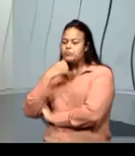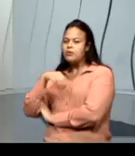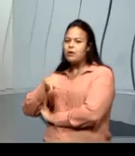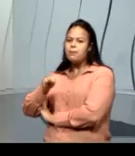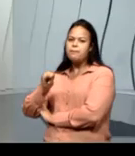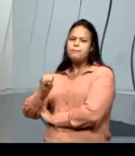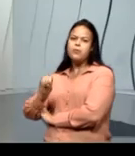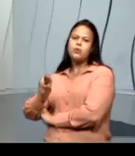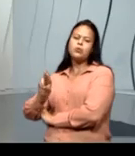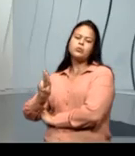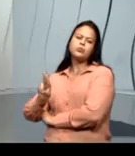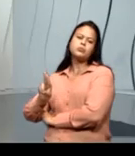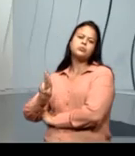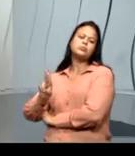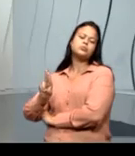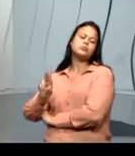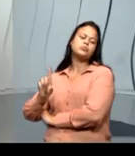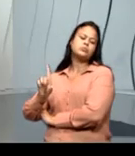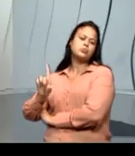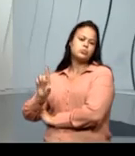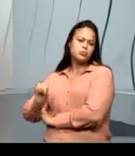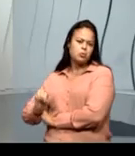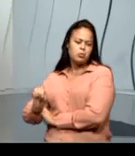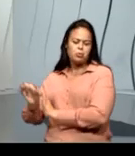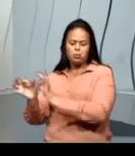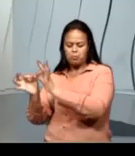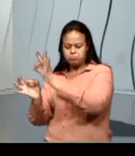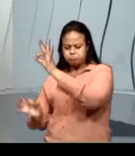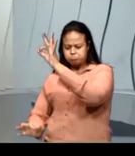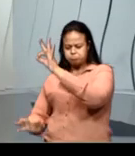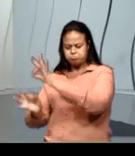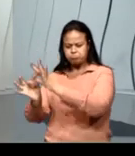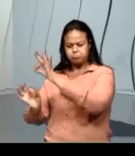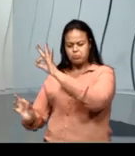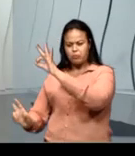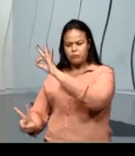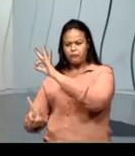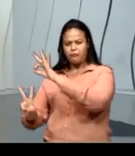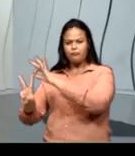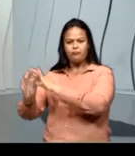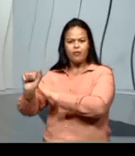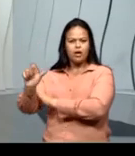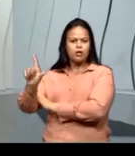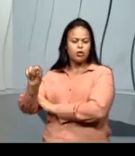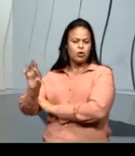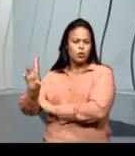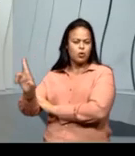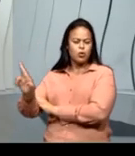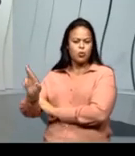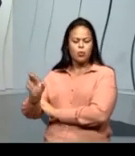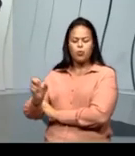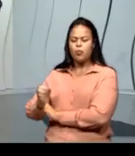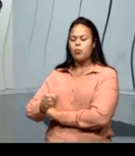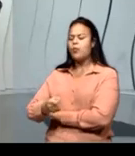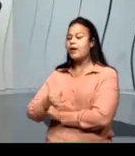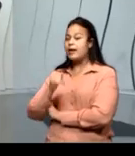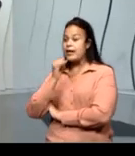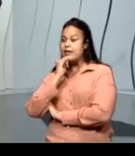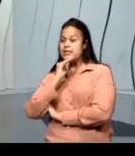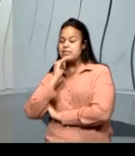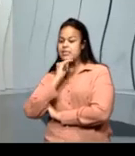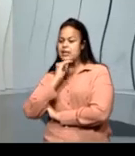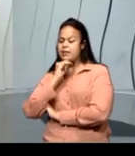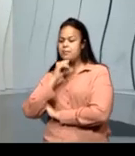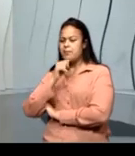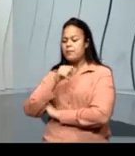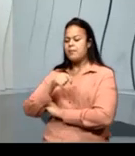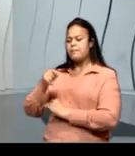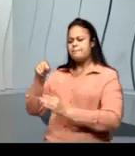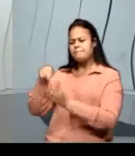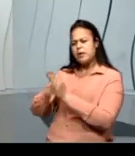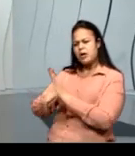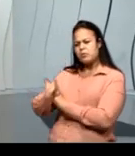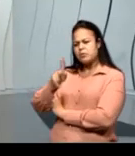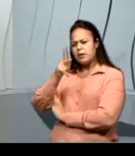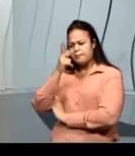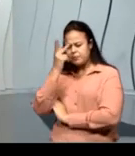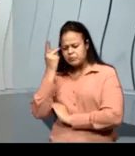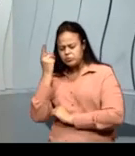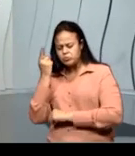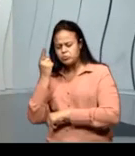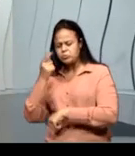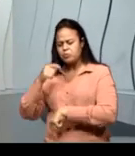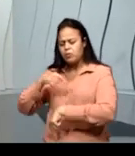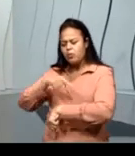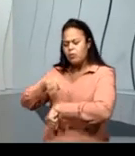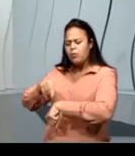àquela grandeza. Por exemplo, quando nós perguntamos a alguém quantas horas, nós estamos nos